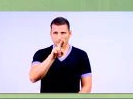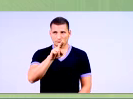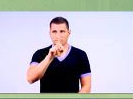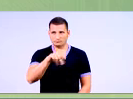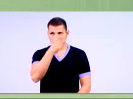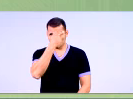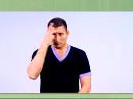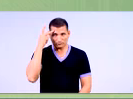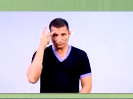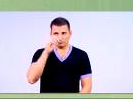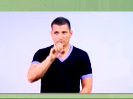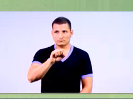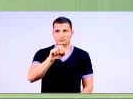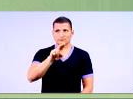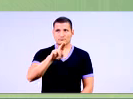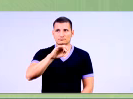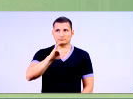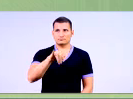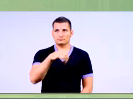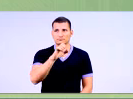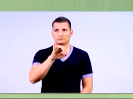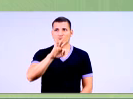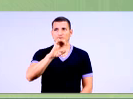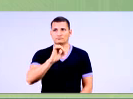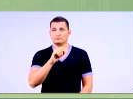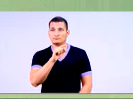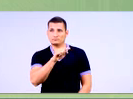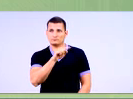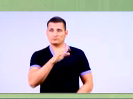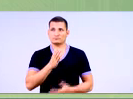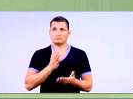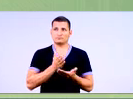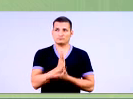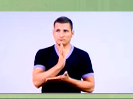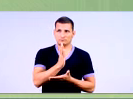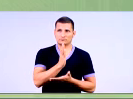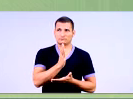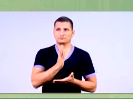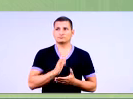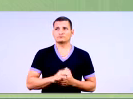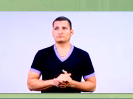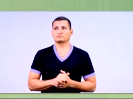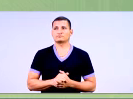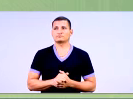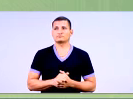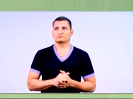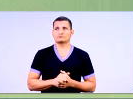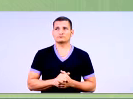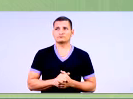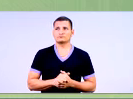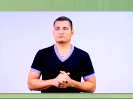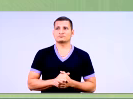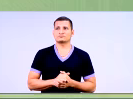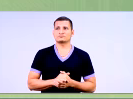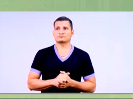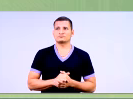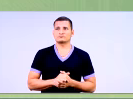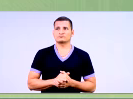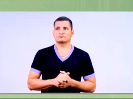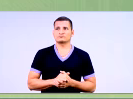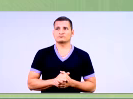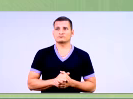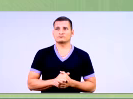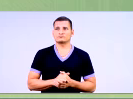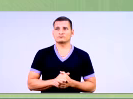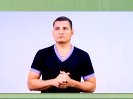Você passou. O verbo está no passado. all the courses with good grades.